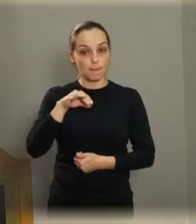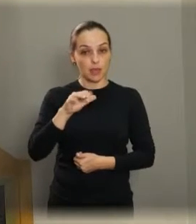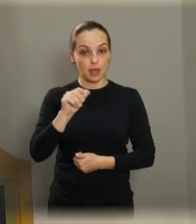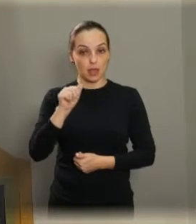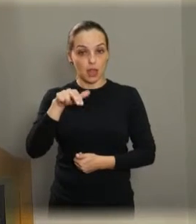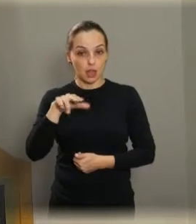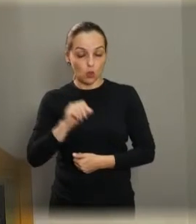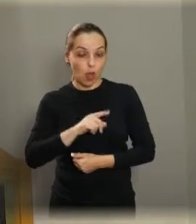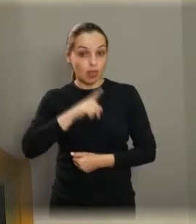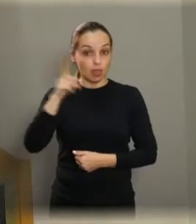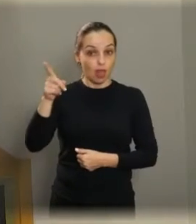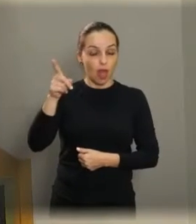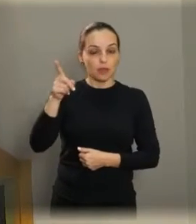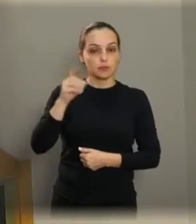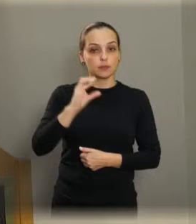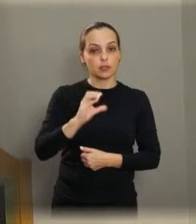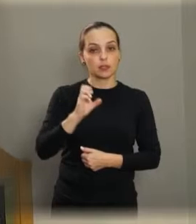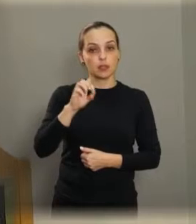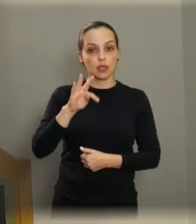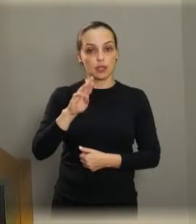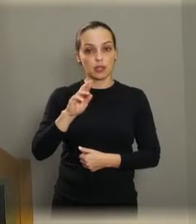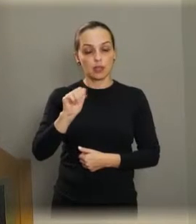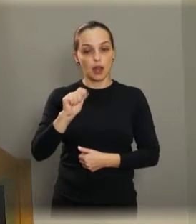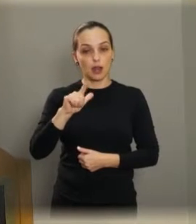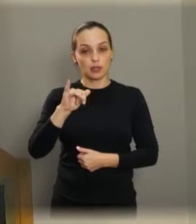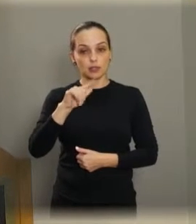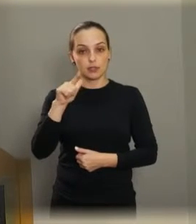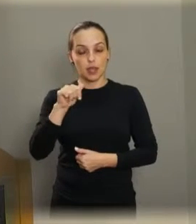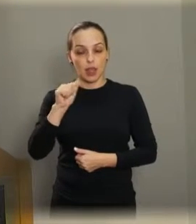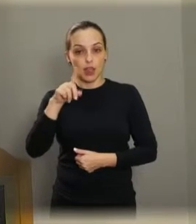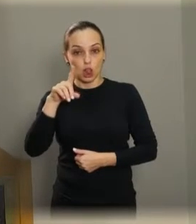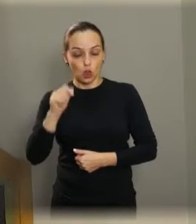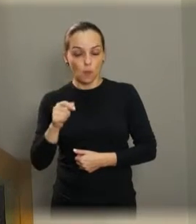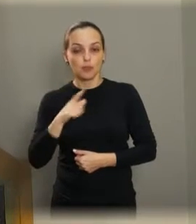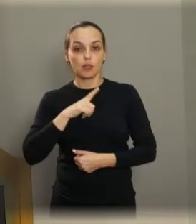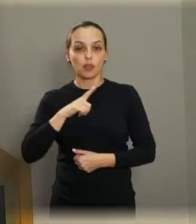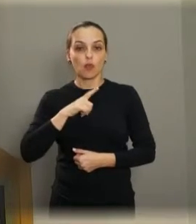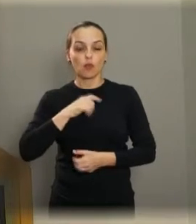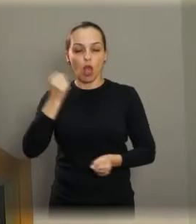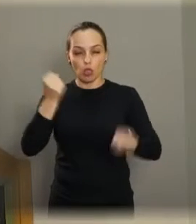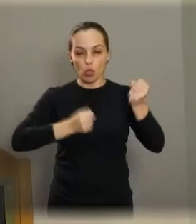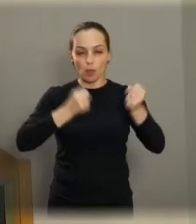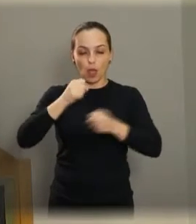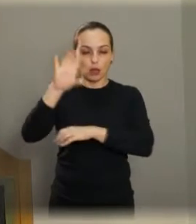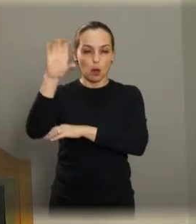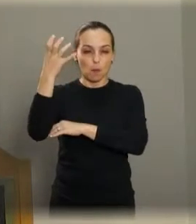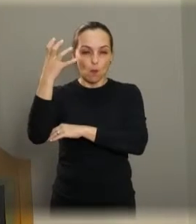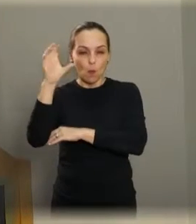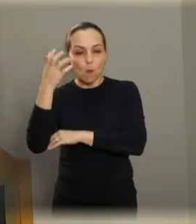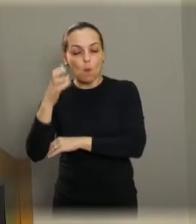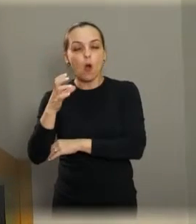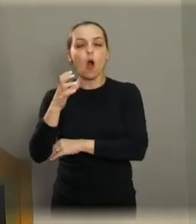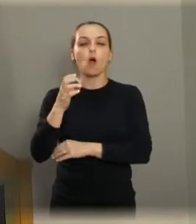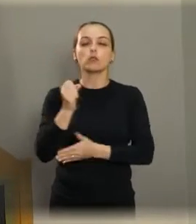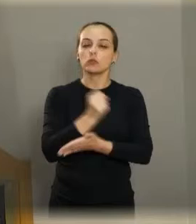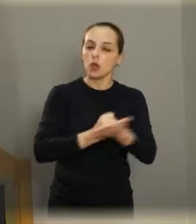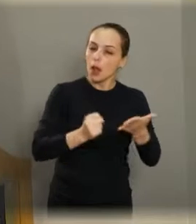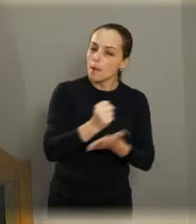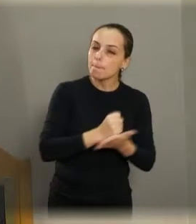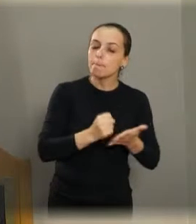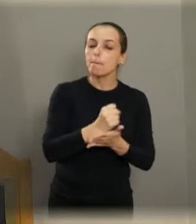centralizada no sábado de manhã entregando mais uma ambulância de suporte básico essa